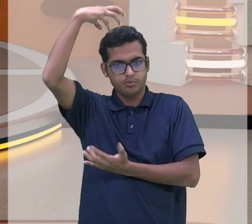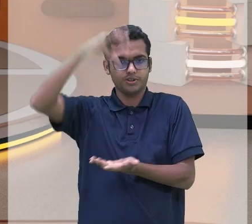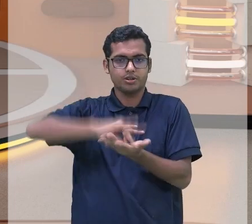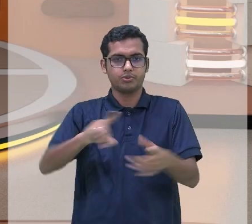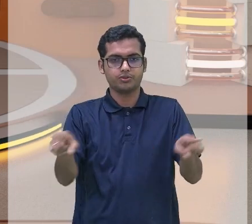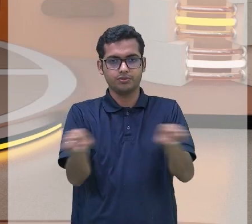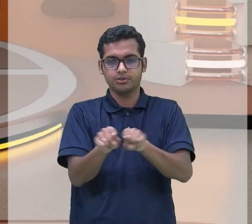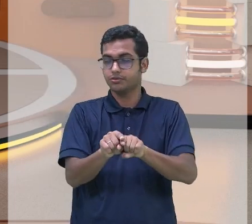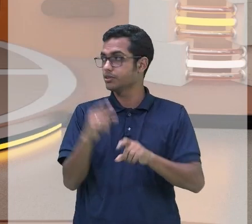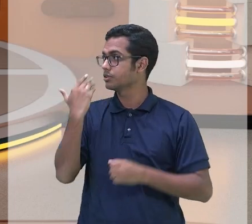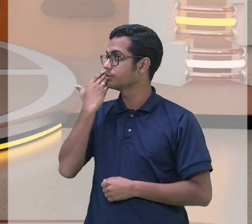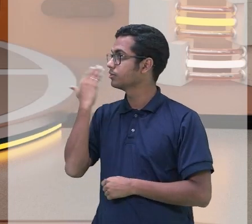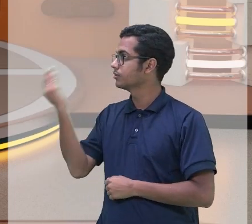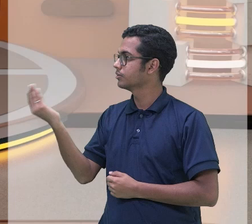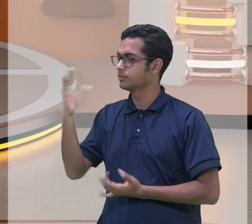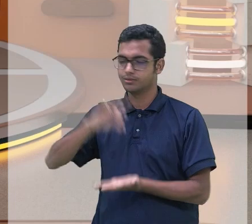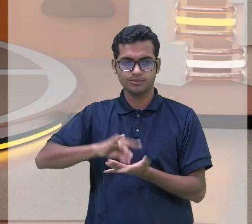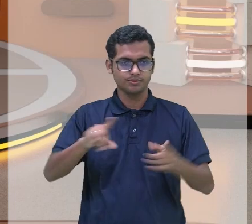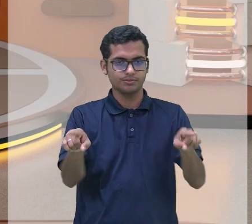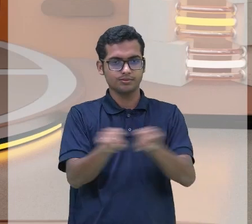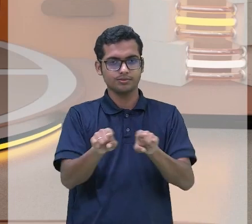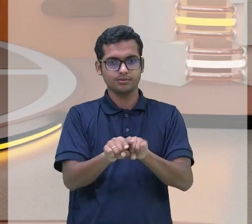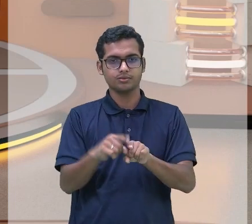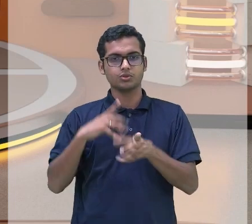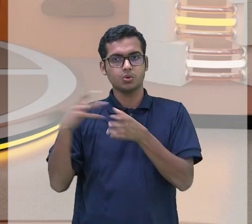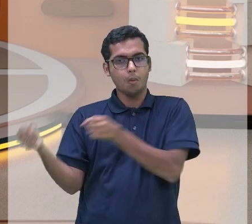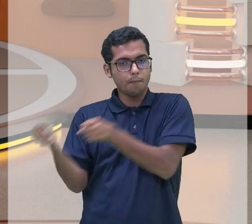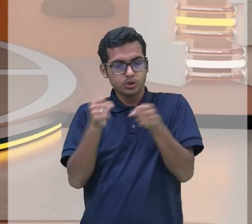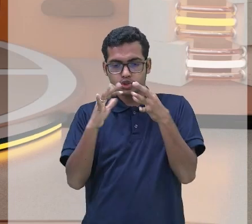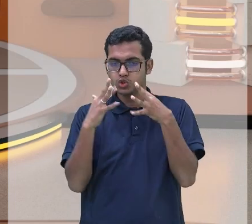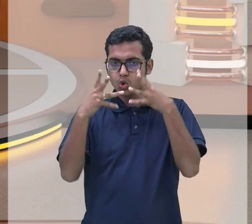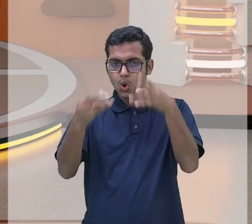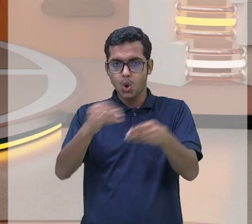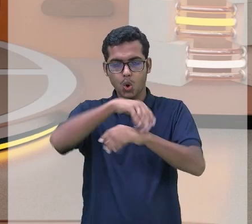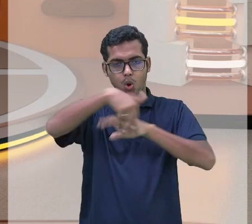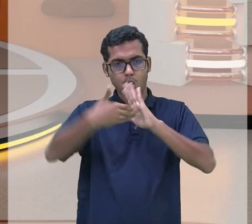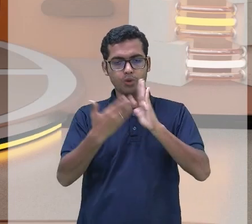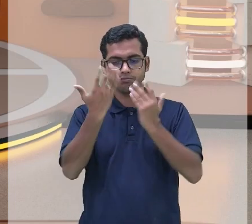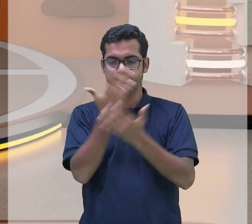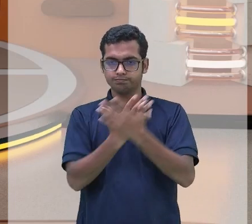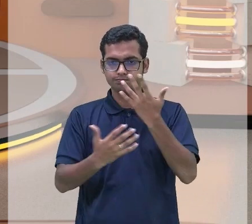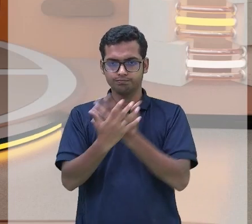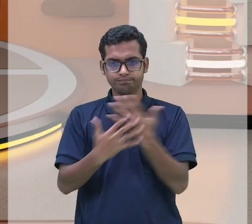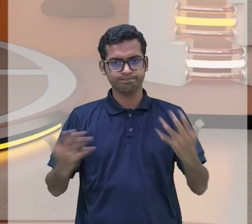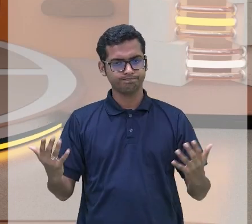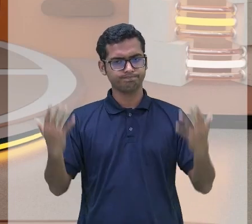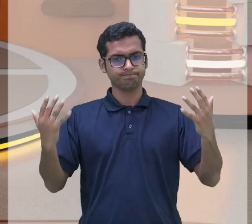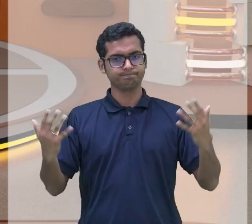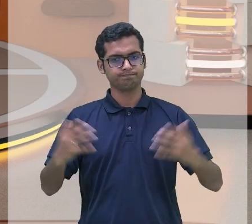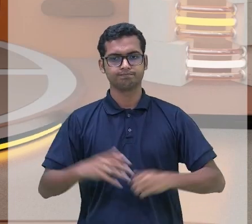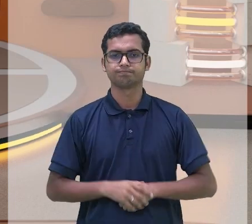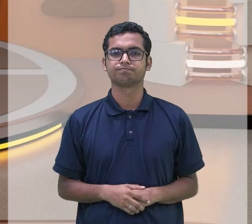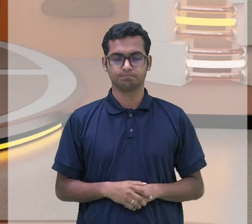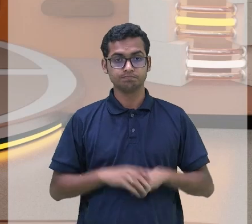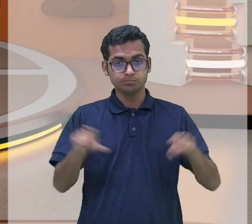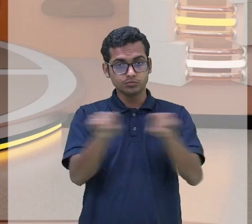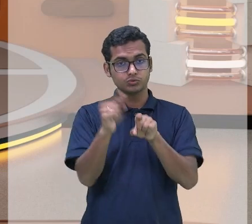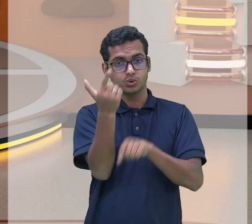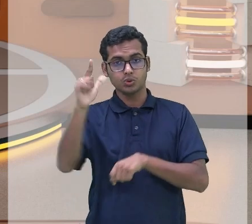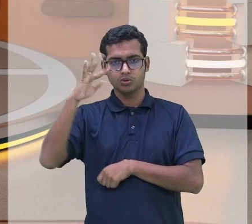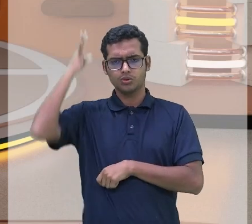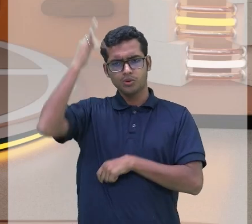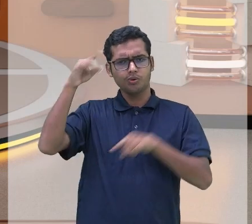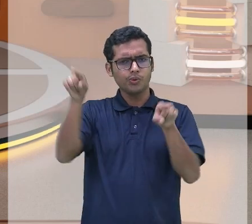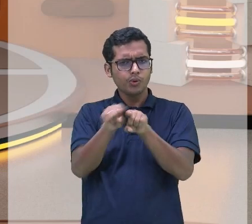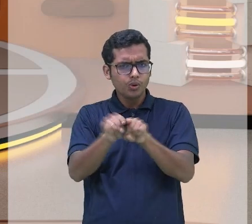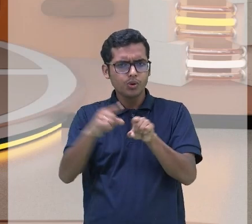poder absoluto em suas mãos. Vamos conhecer outro teórico que vai também nos ajudar a compreender como é que se